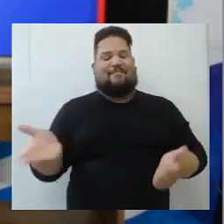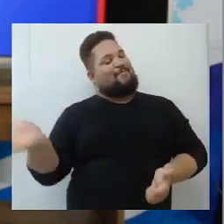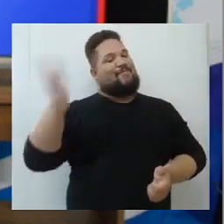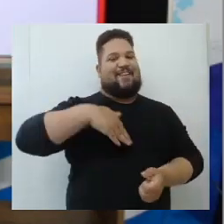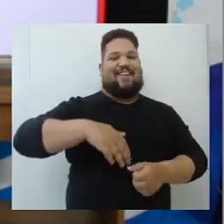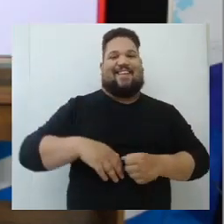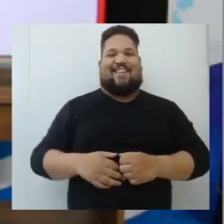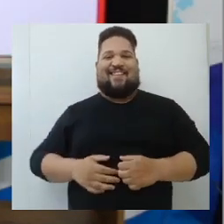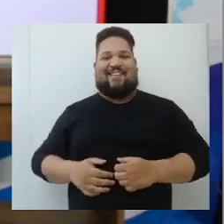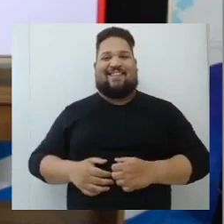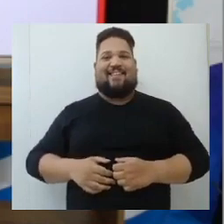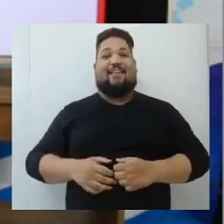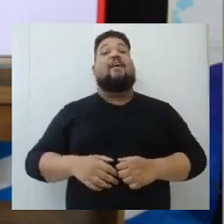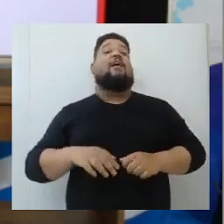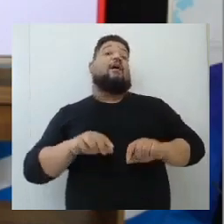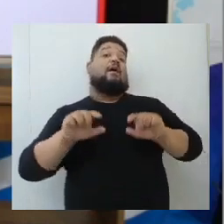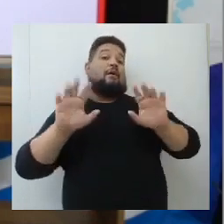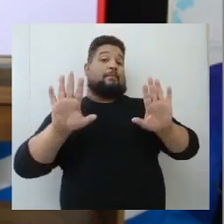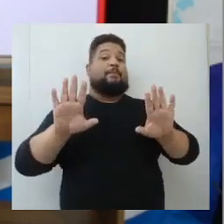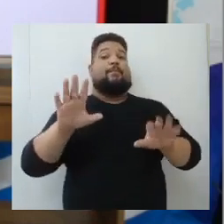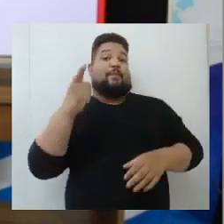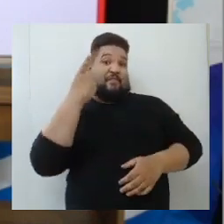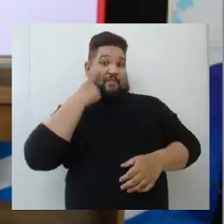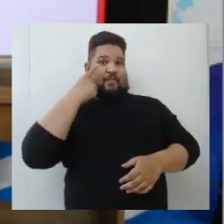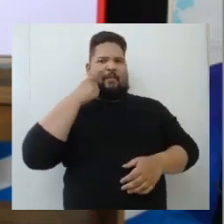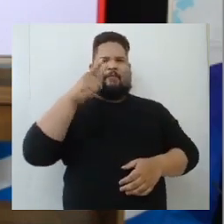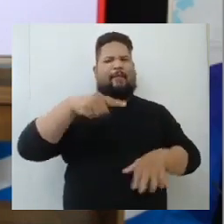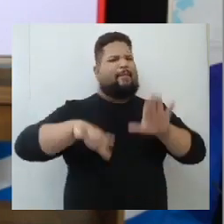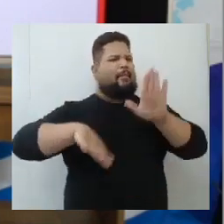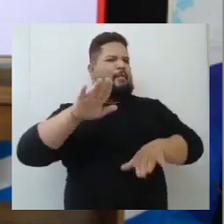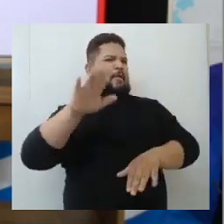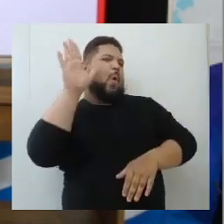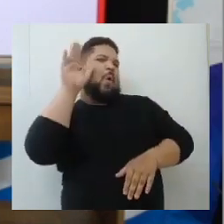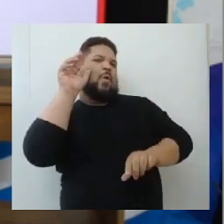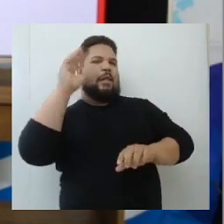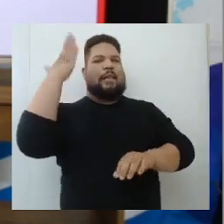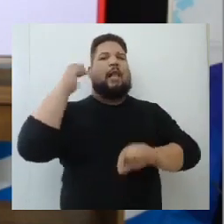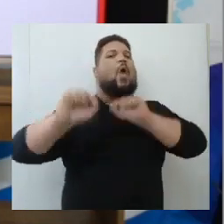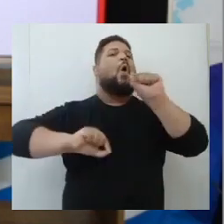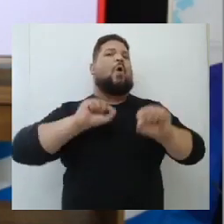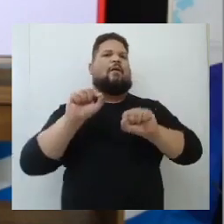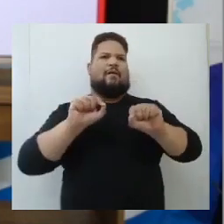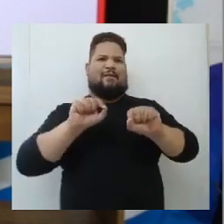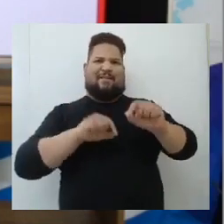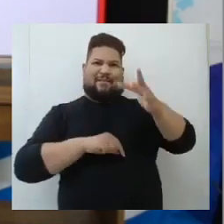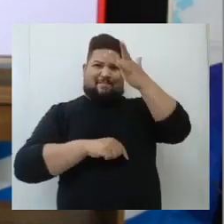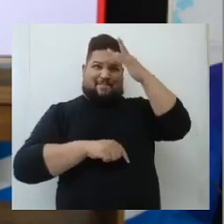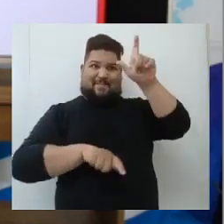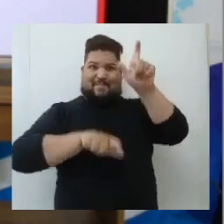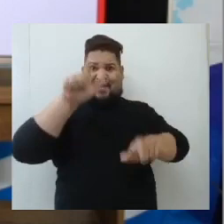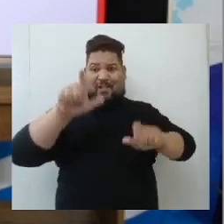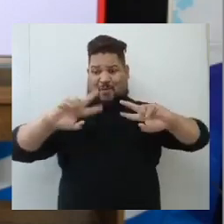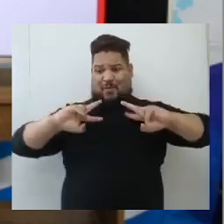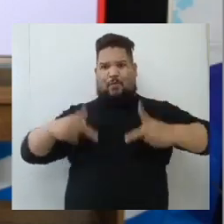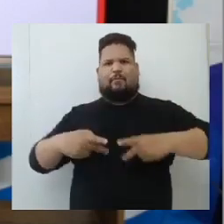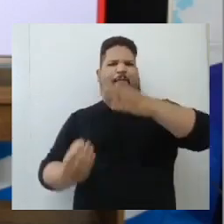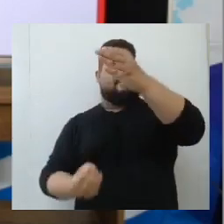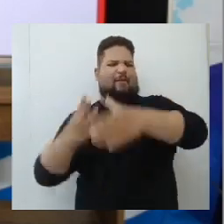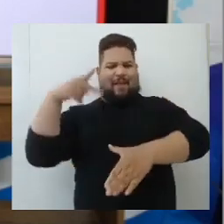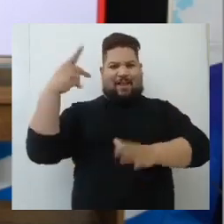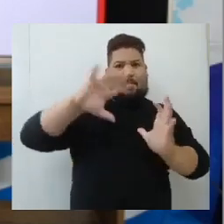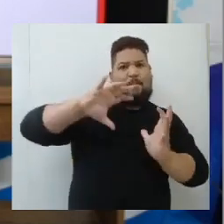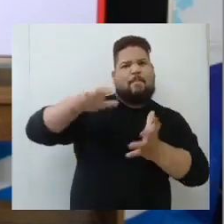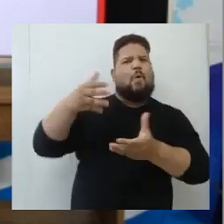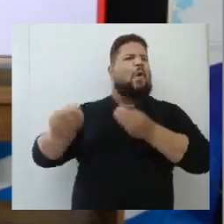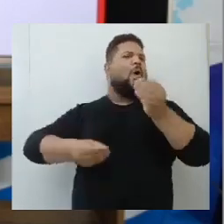Vambora. Então, ó, você já deve ter tido a curiosidade de saber como surgiu a espécie humana no nosso planeta,